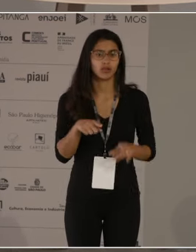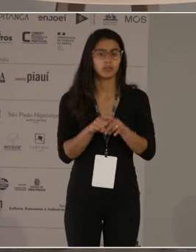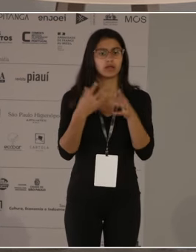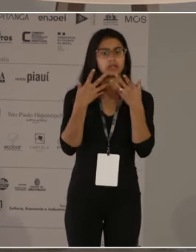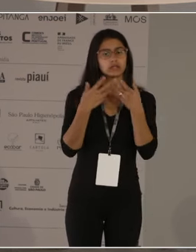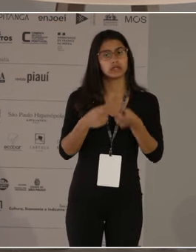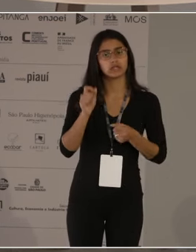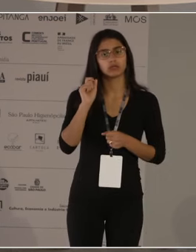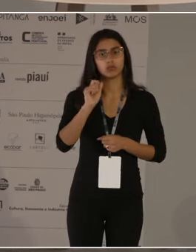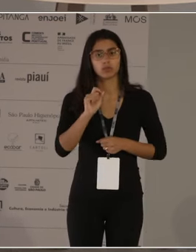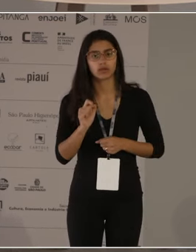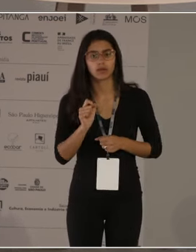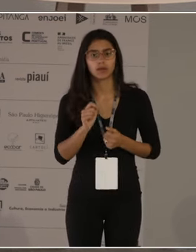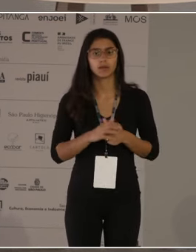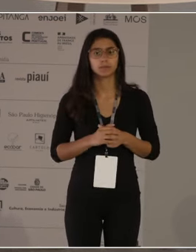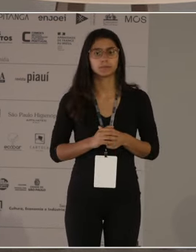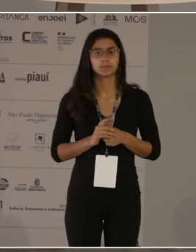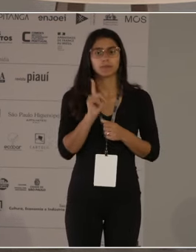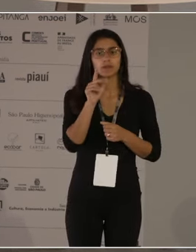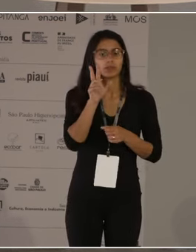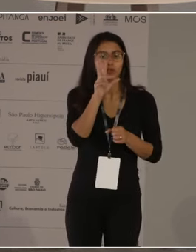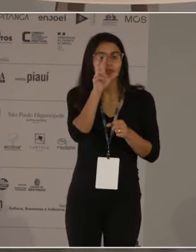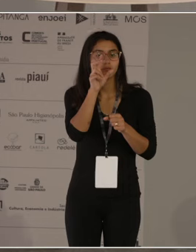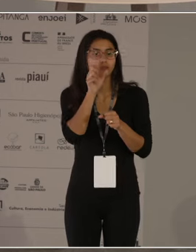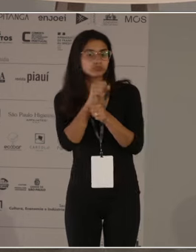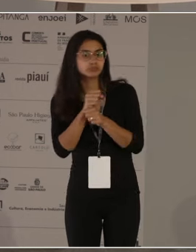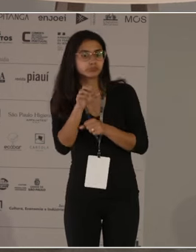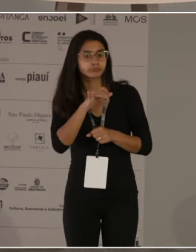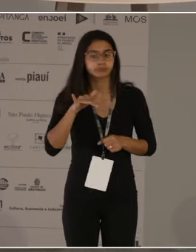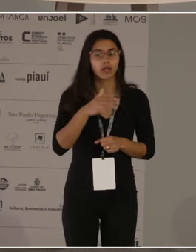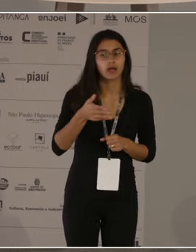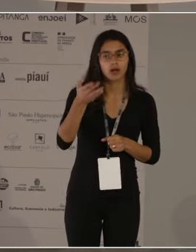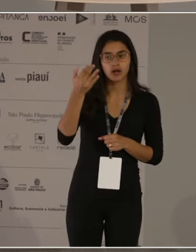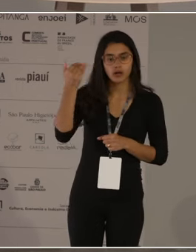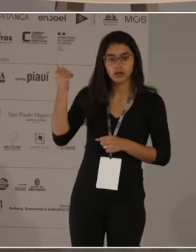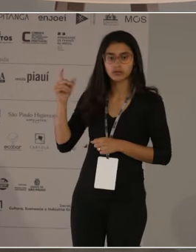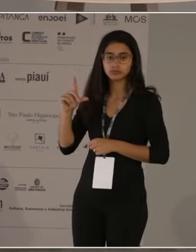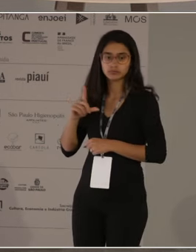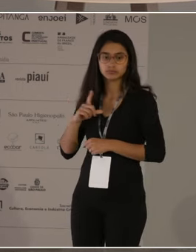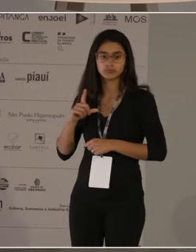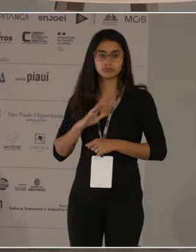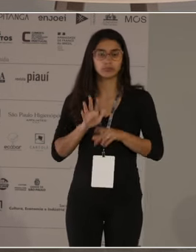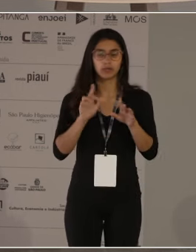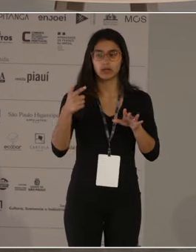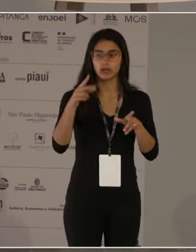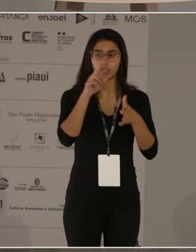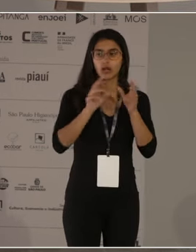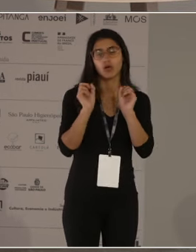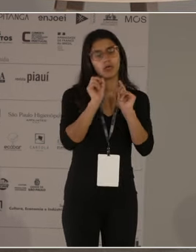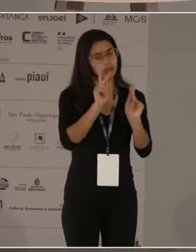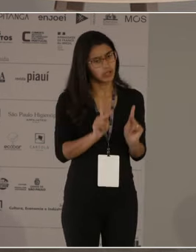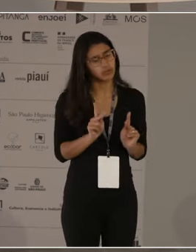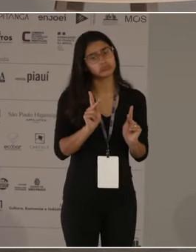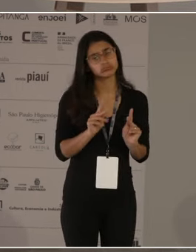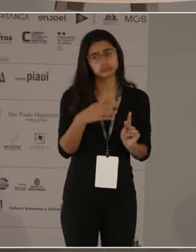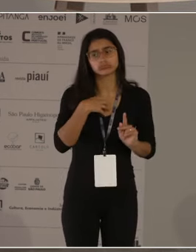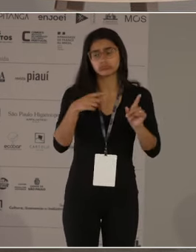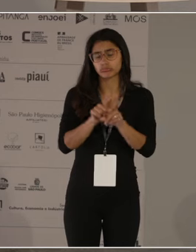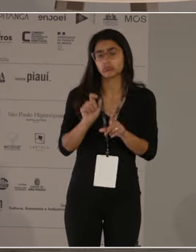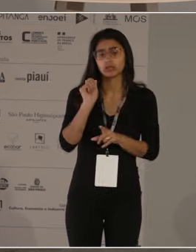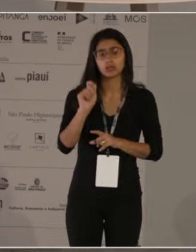é mais resistente às ocupações mais antigas, mas ele lê e fala, ok, me sinto, eu acho